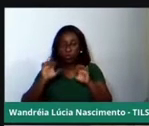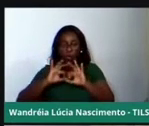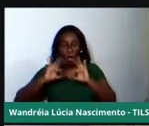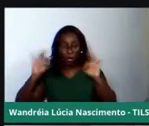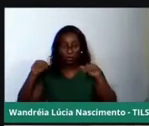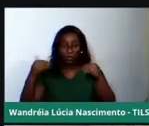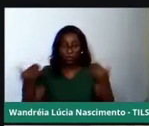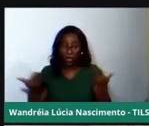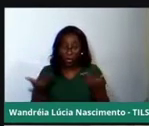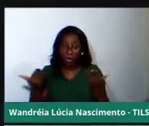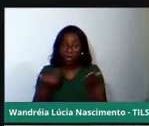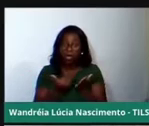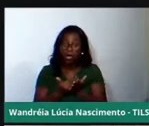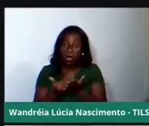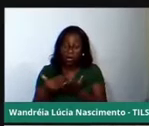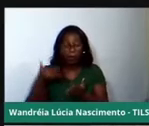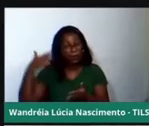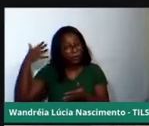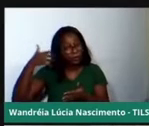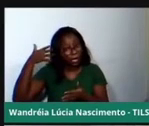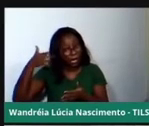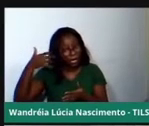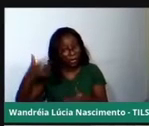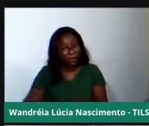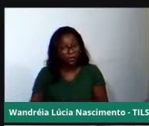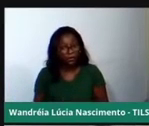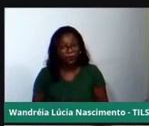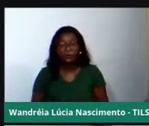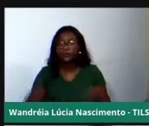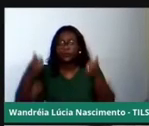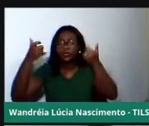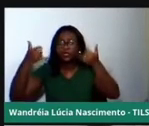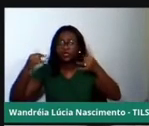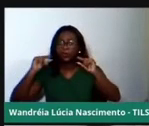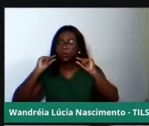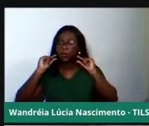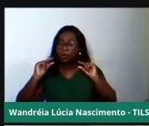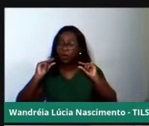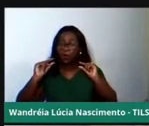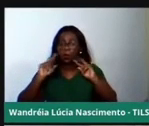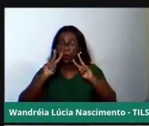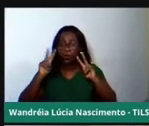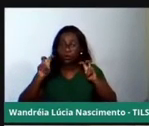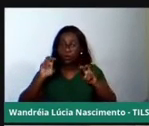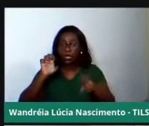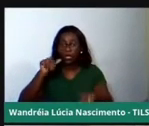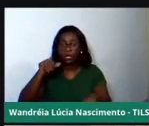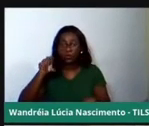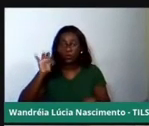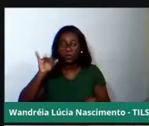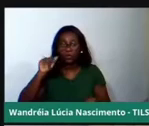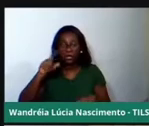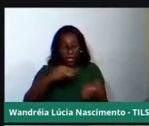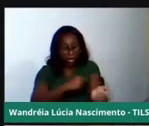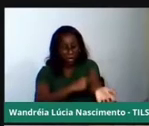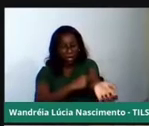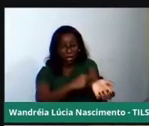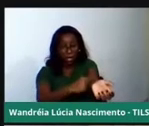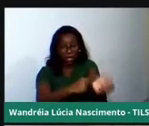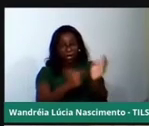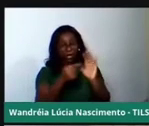começar a palestra falando um pouquinho para vocês sobre endotélio e estresse, o papel